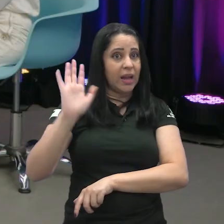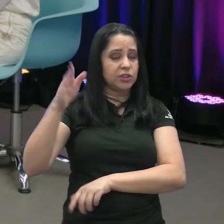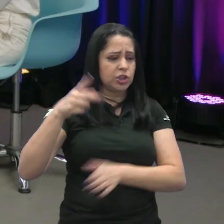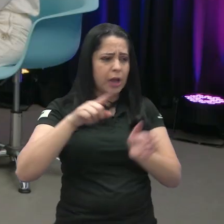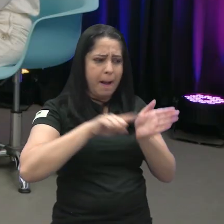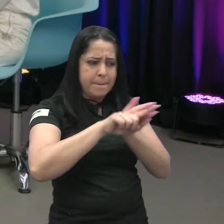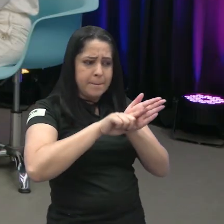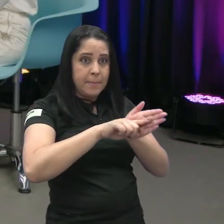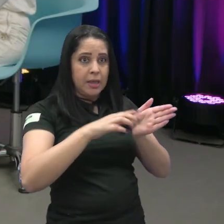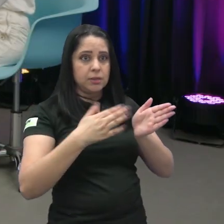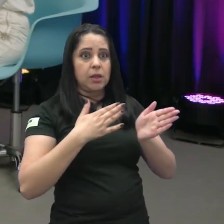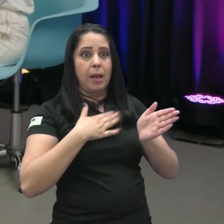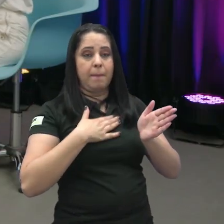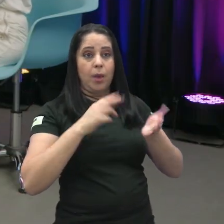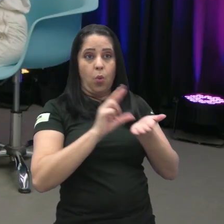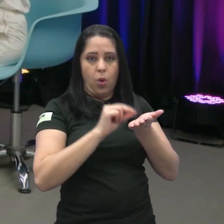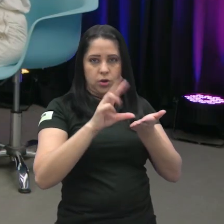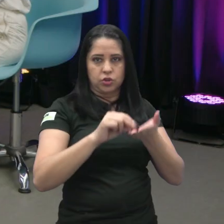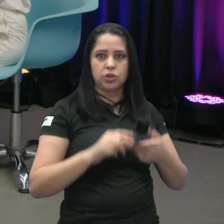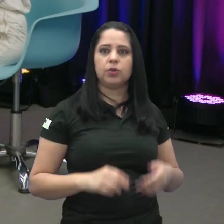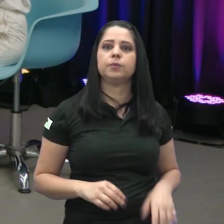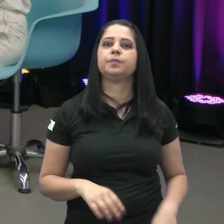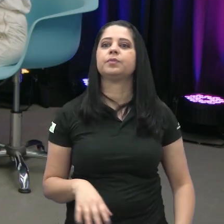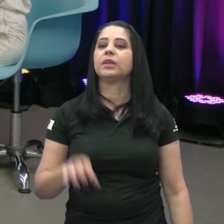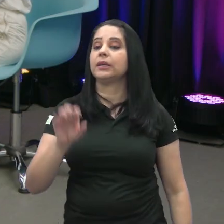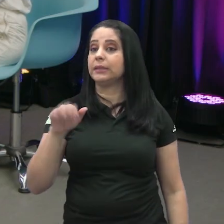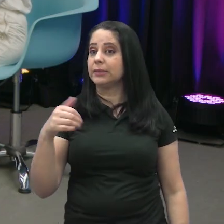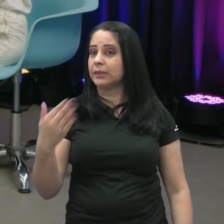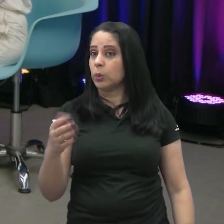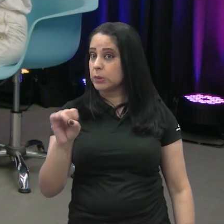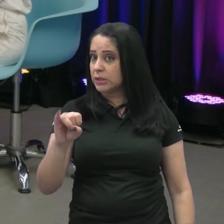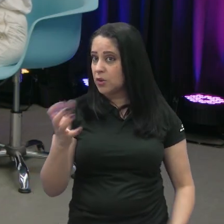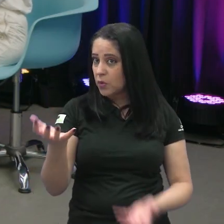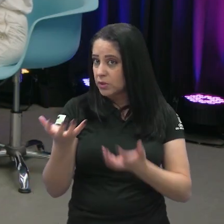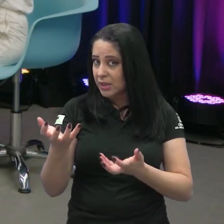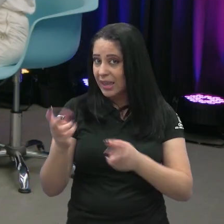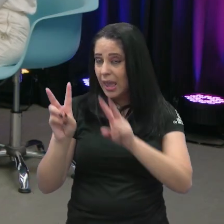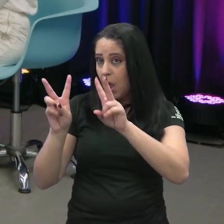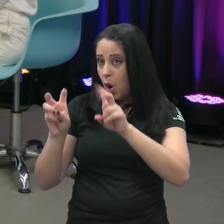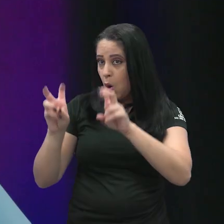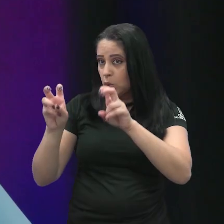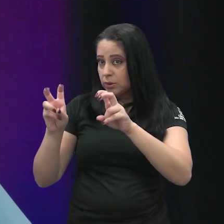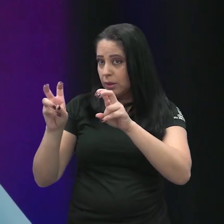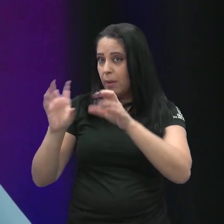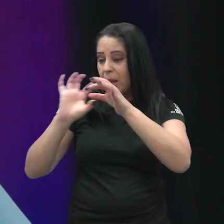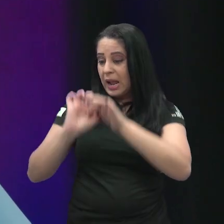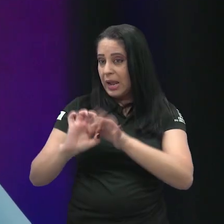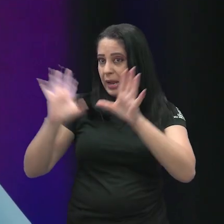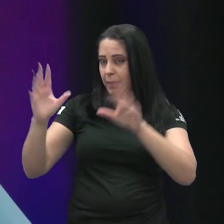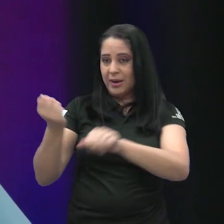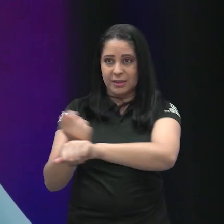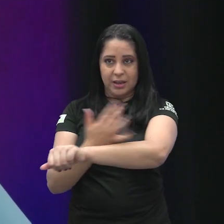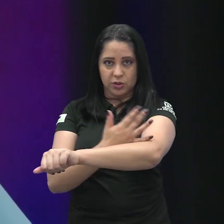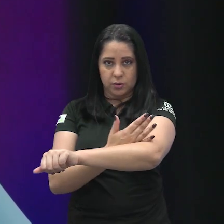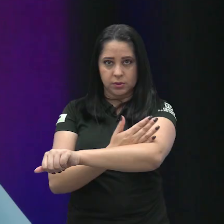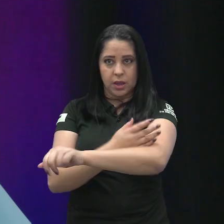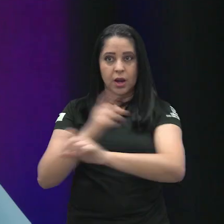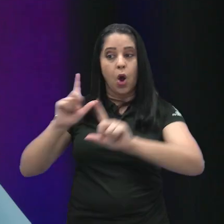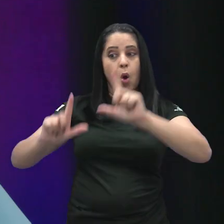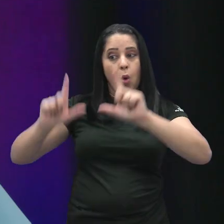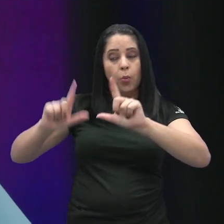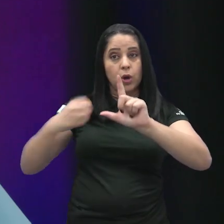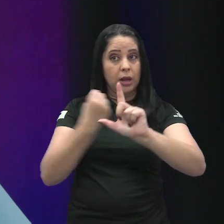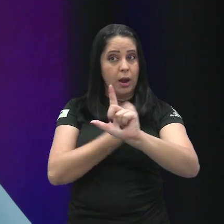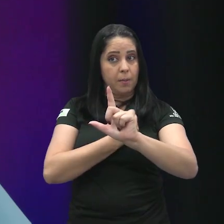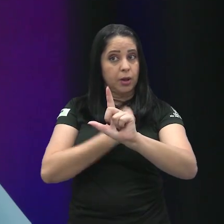Inclusive, fazendo uma ressalva aqui, se você quiser explorar um pouquinho mais sobre a liberdade emocional, no nosso programa